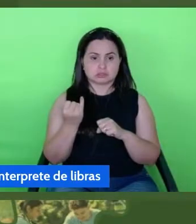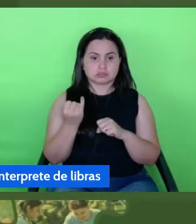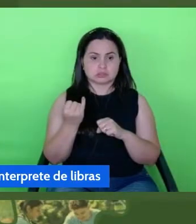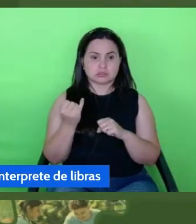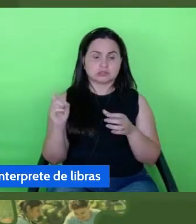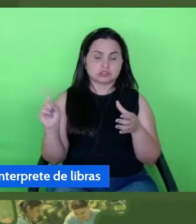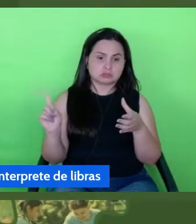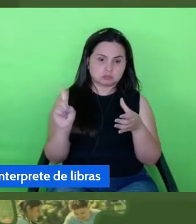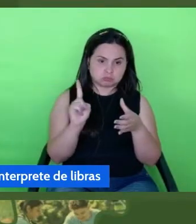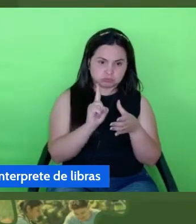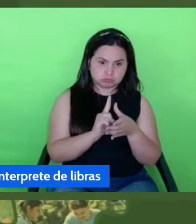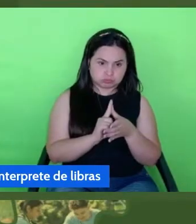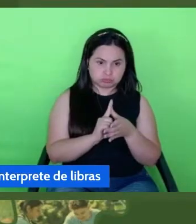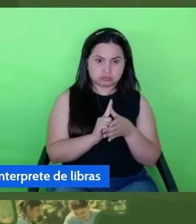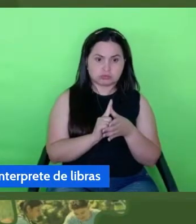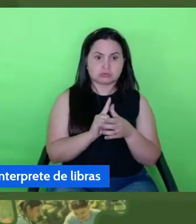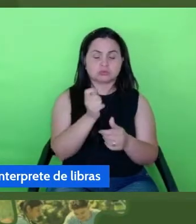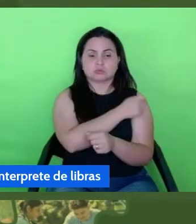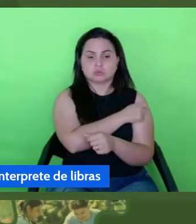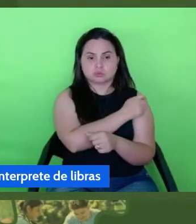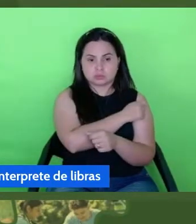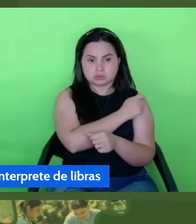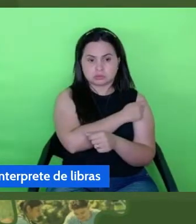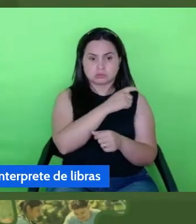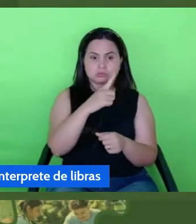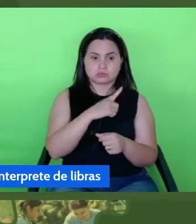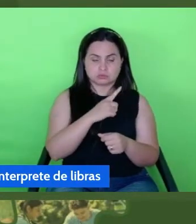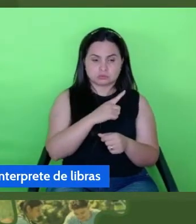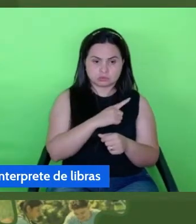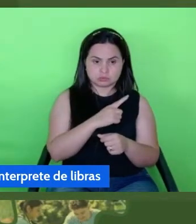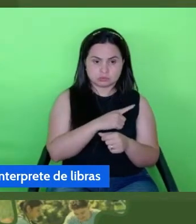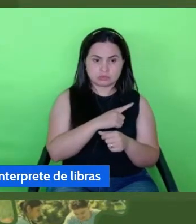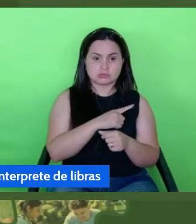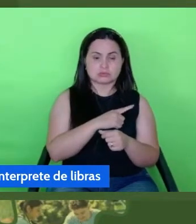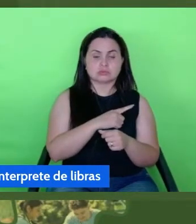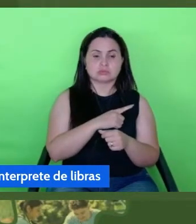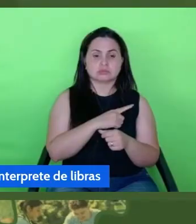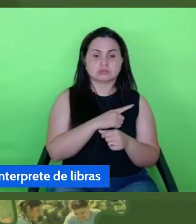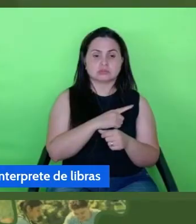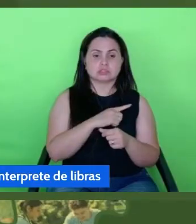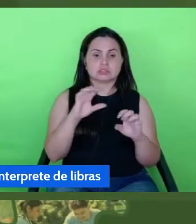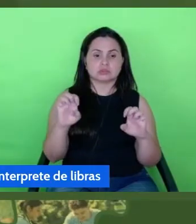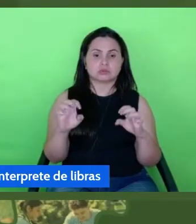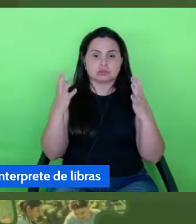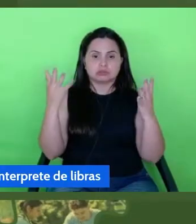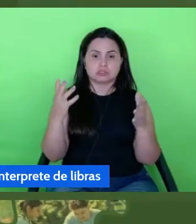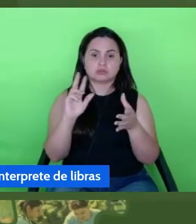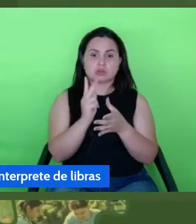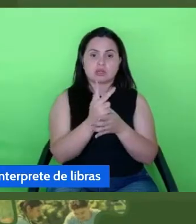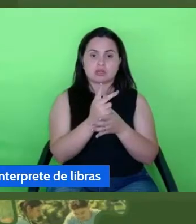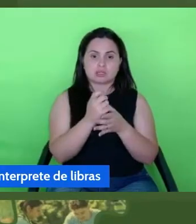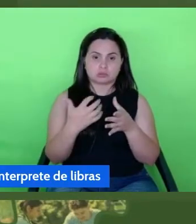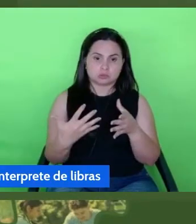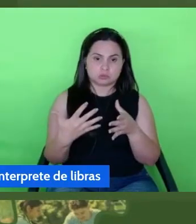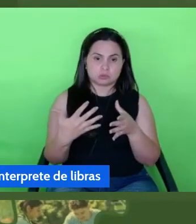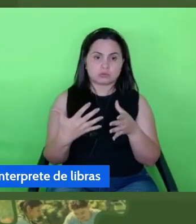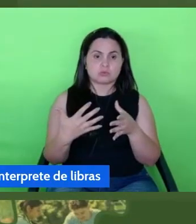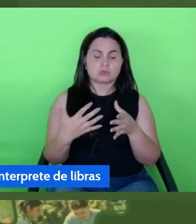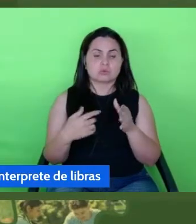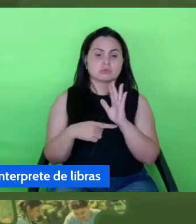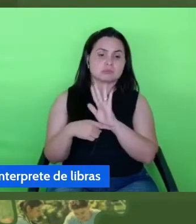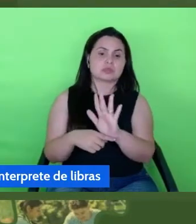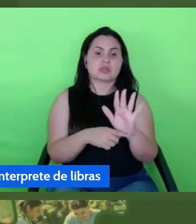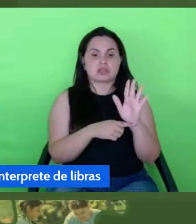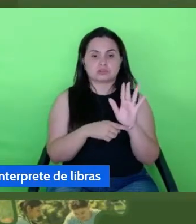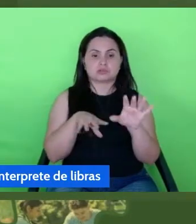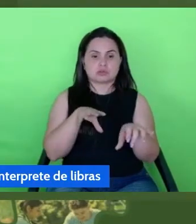participar, né, do aluno participar desse tipo de evento que é o Hackathon, para a contribuição da